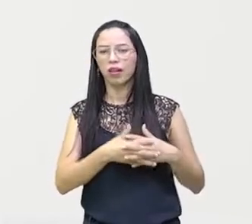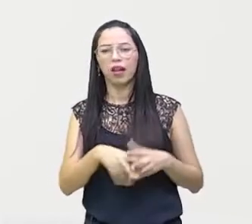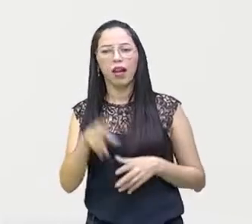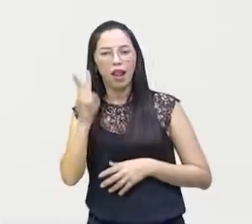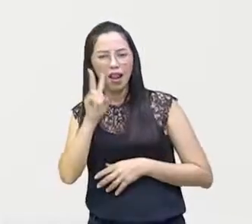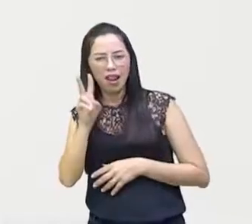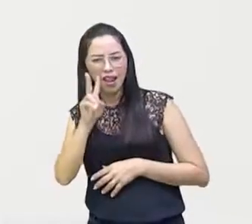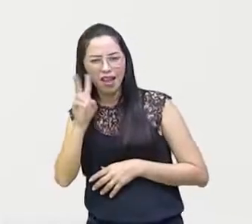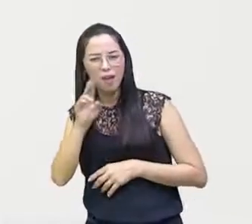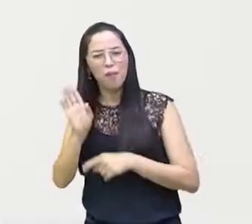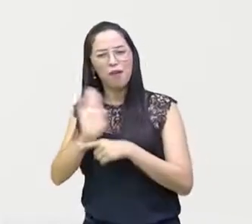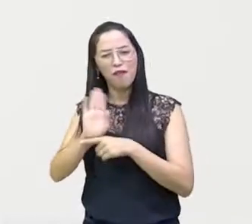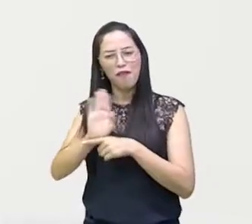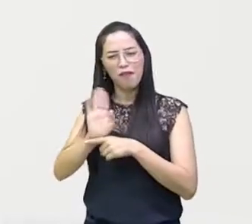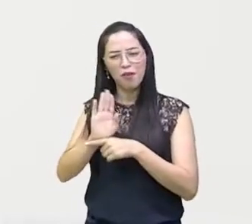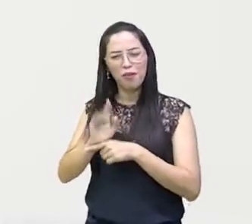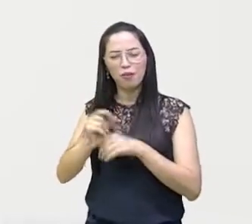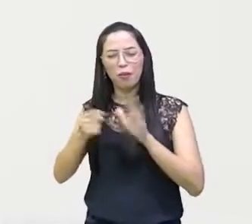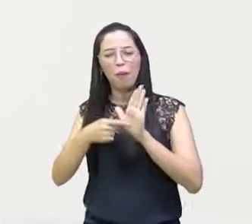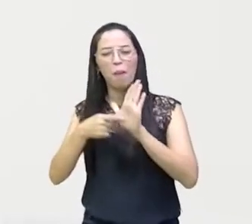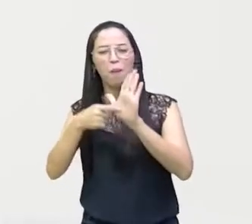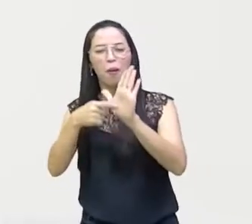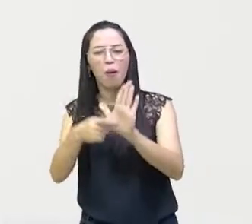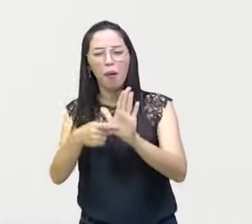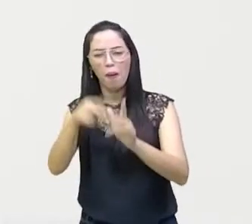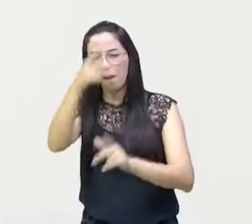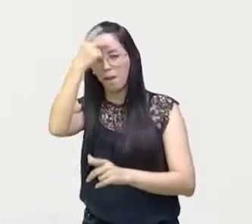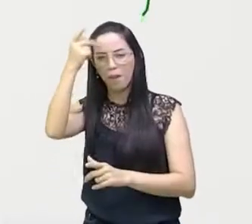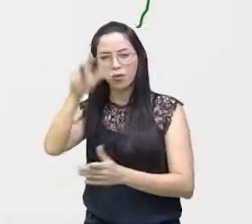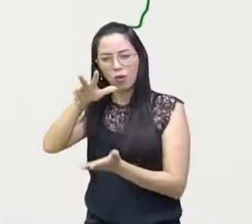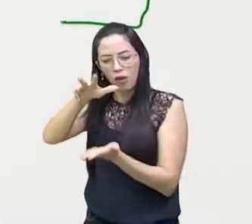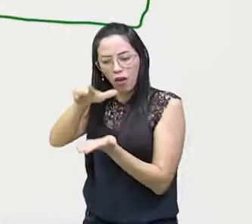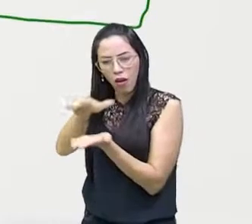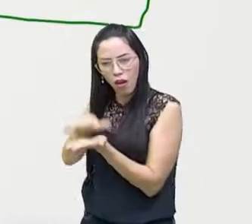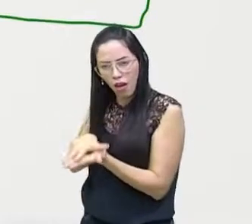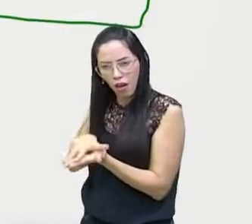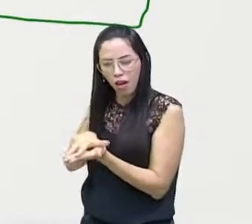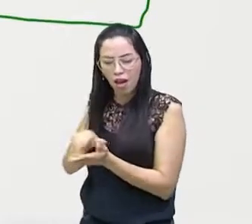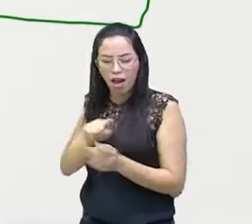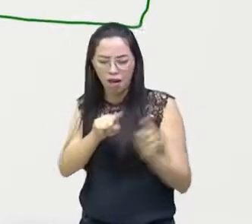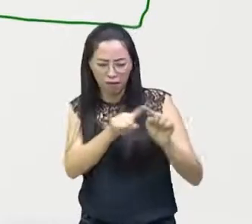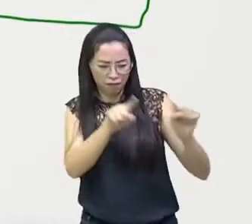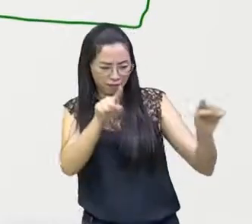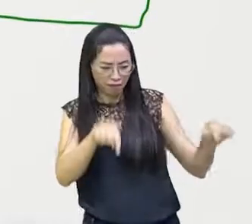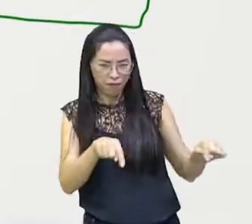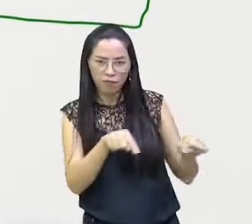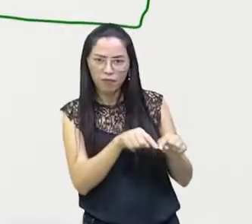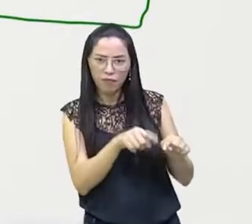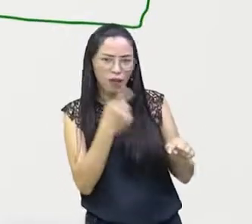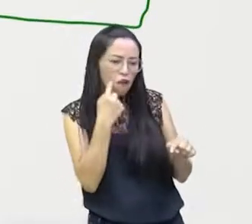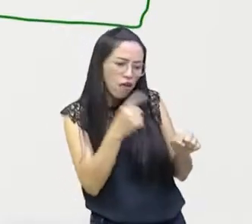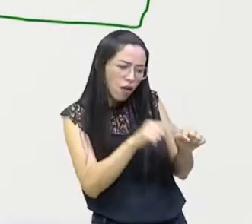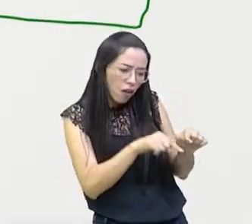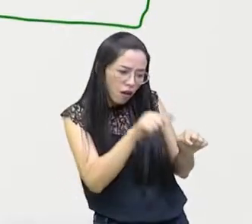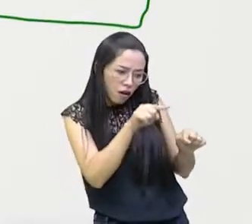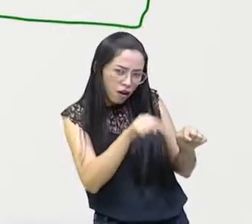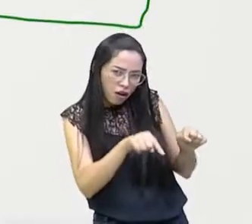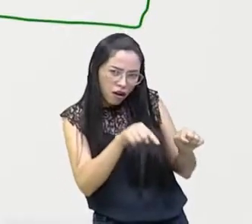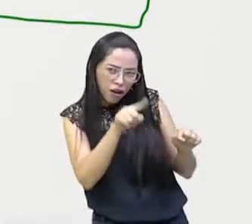batimentos cardíacos do paciente em um sistemazinho? Então,